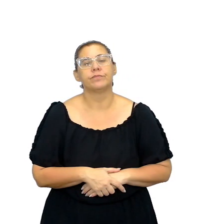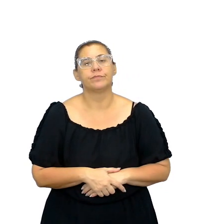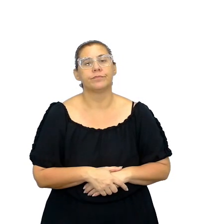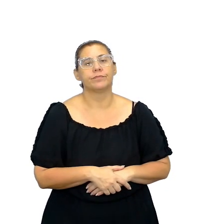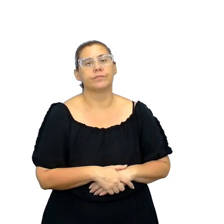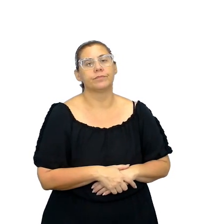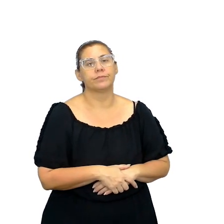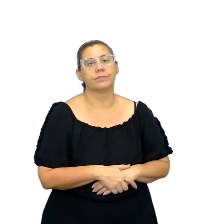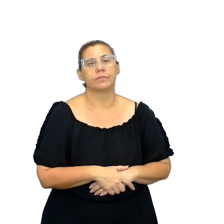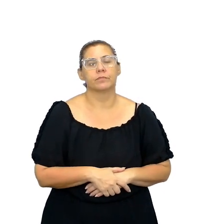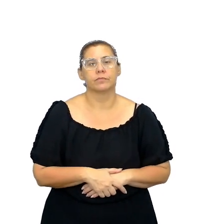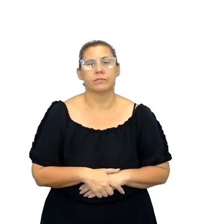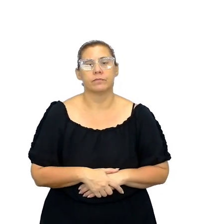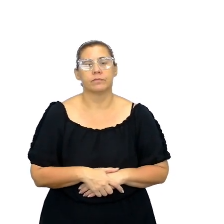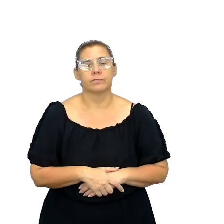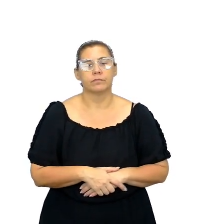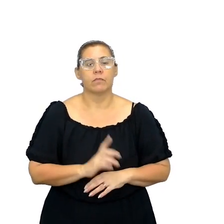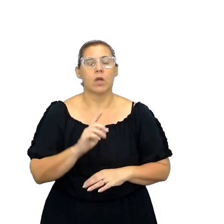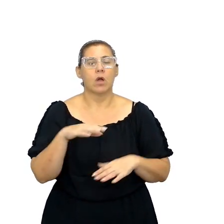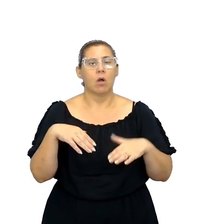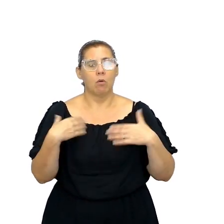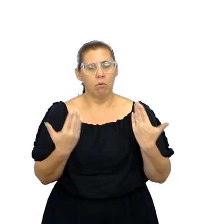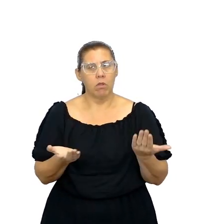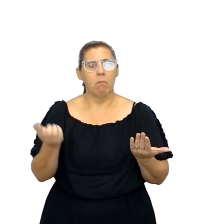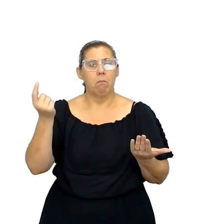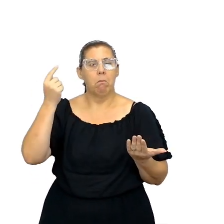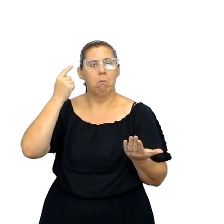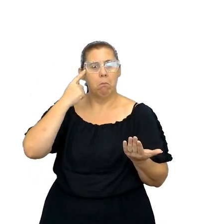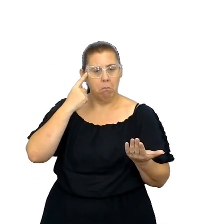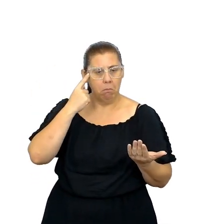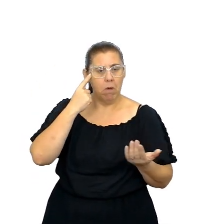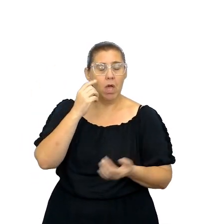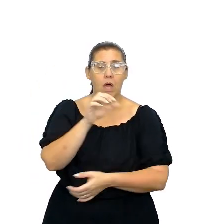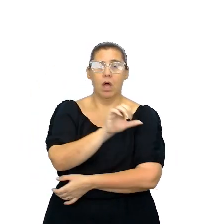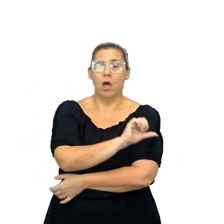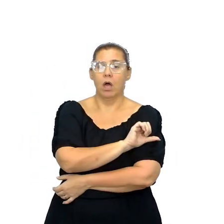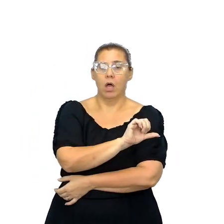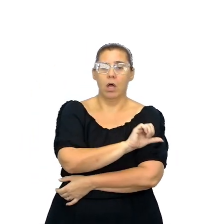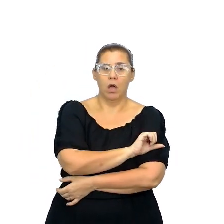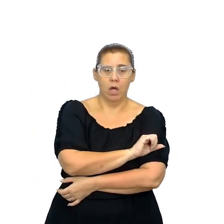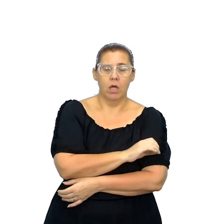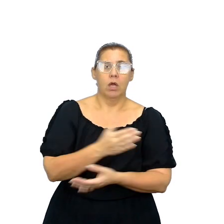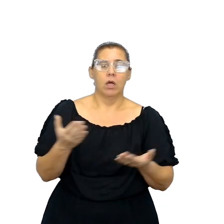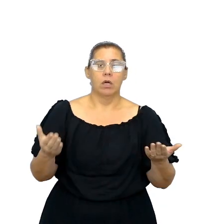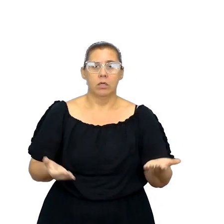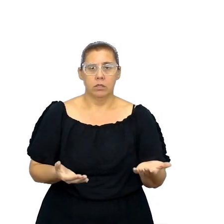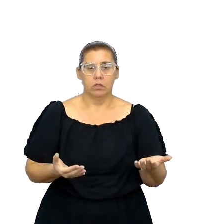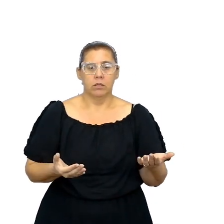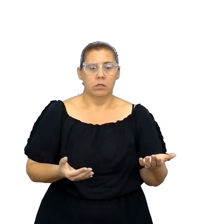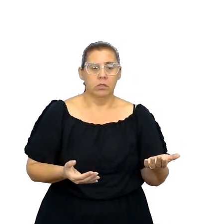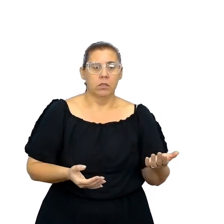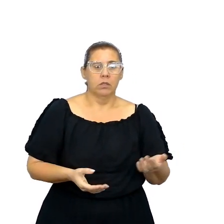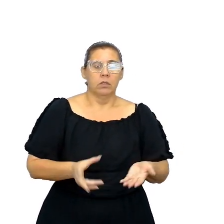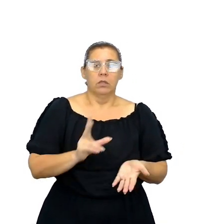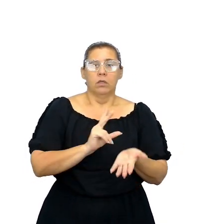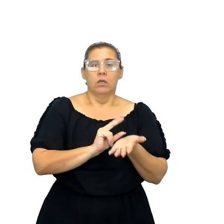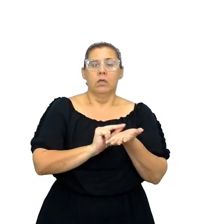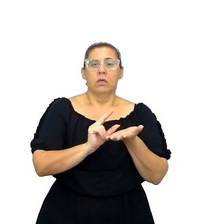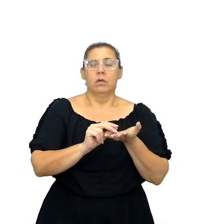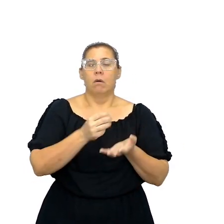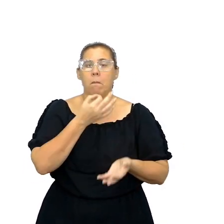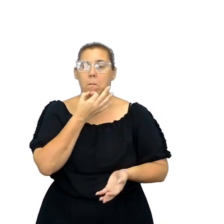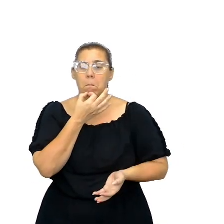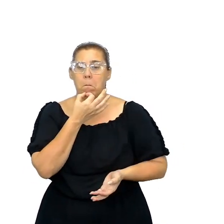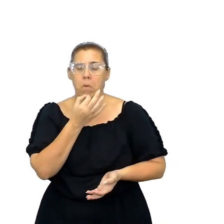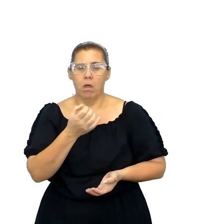textual. Quando nós pensamos na questão do 9º ano, que nós estamos aqui falando do artigo de opinião, há uma